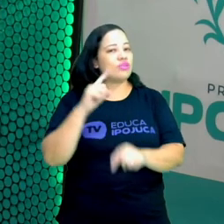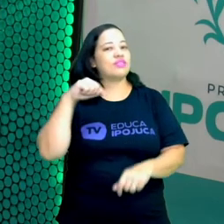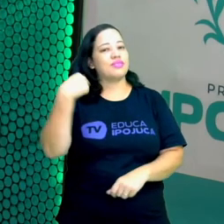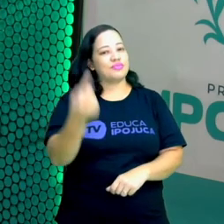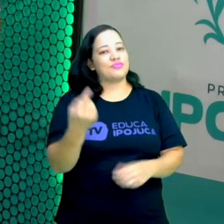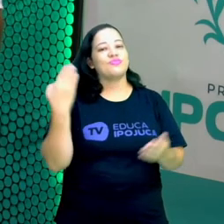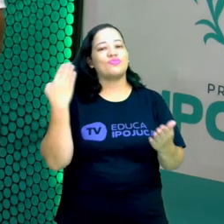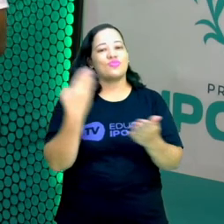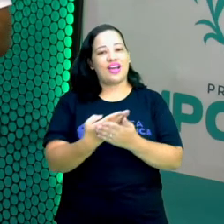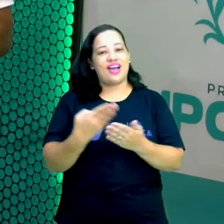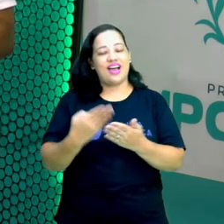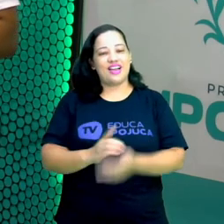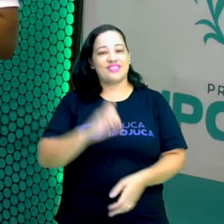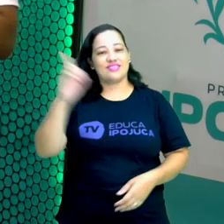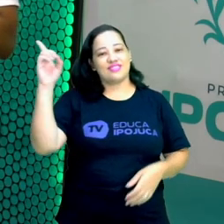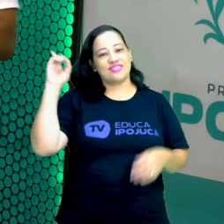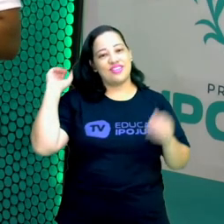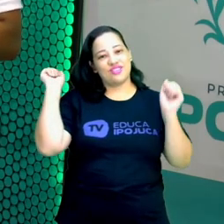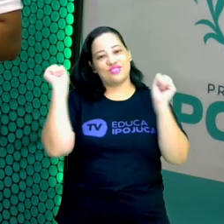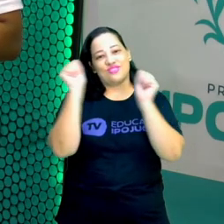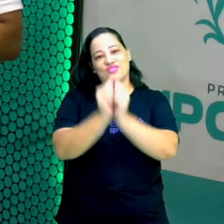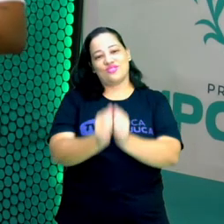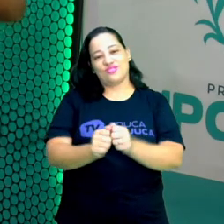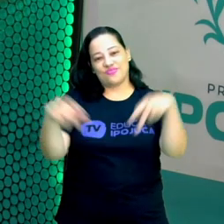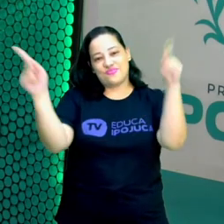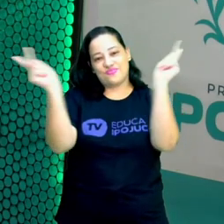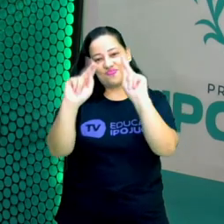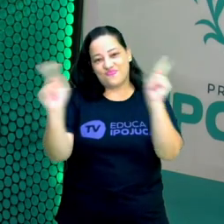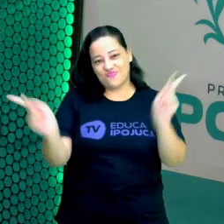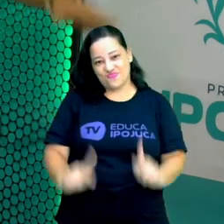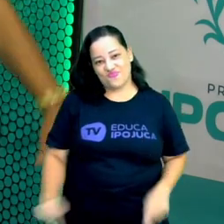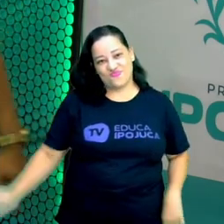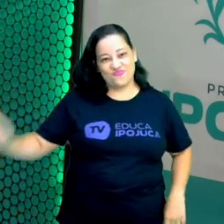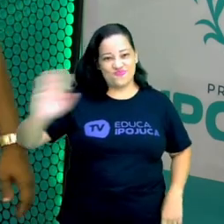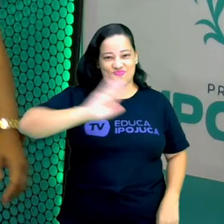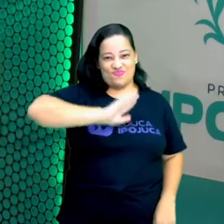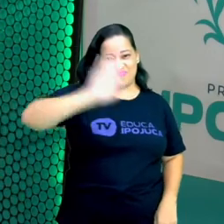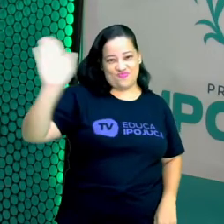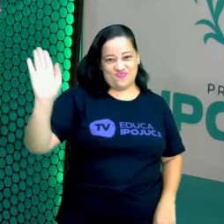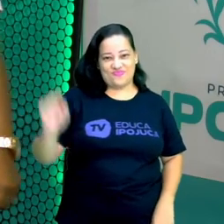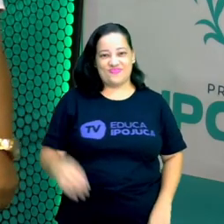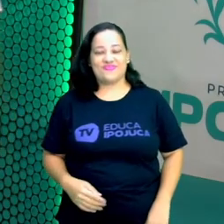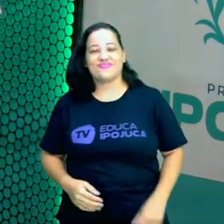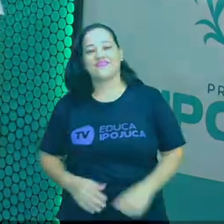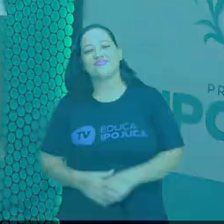próximas aulas. Então, fique com Deus, fique na paz e até mais.